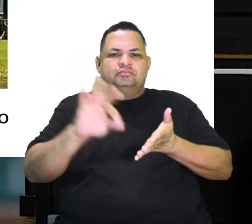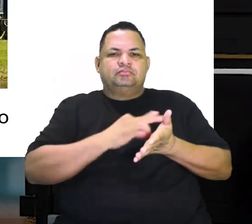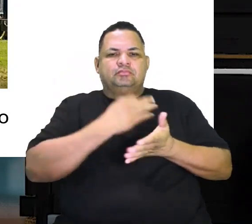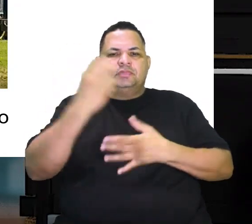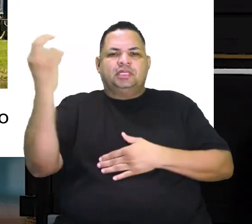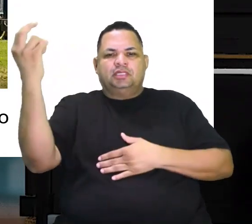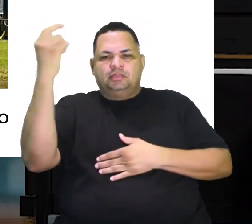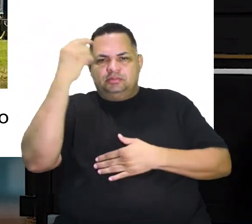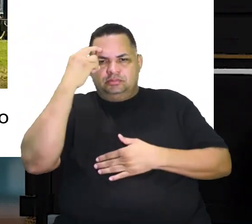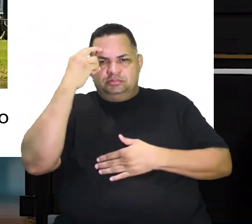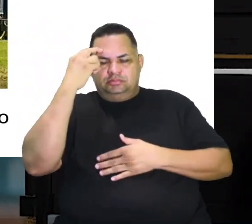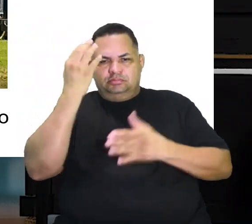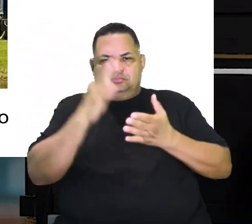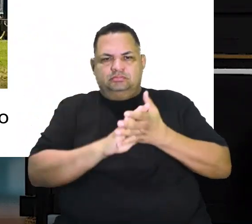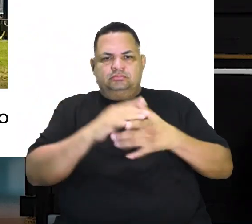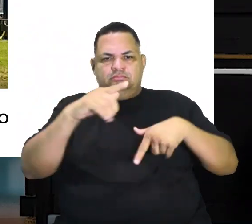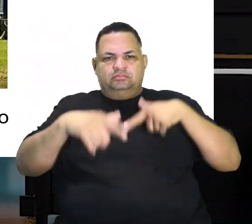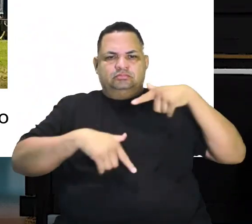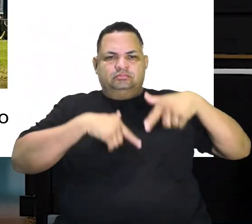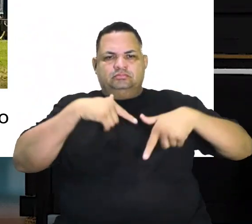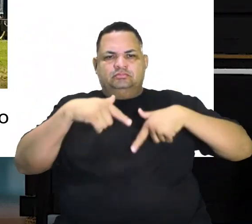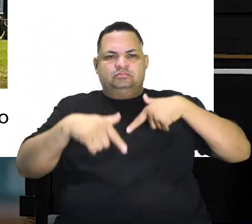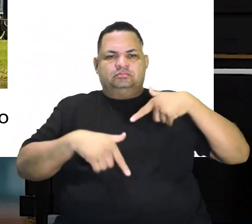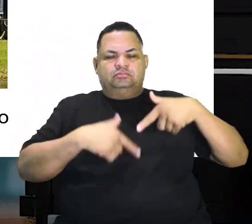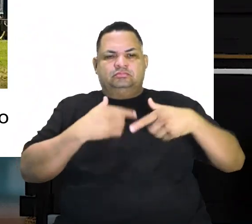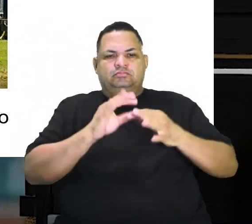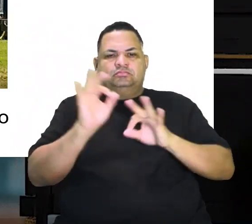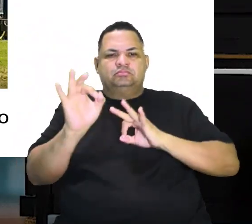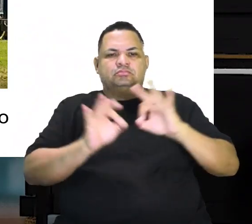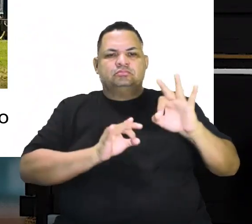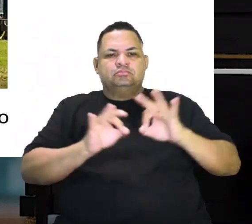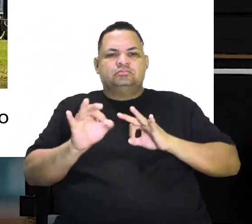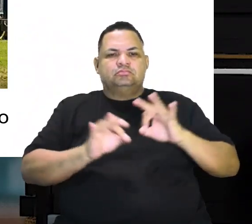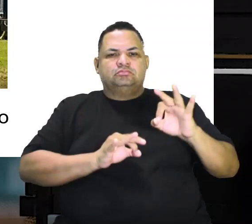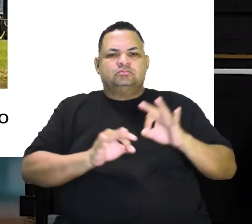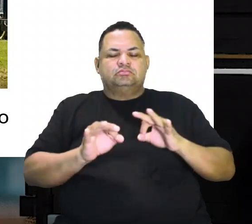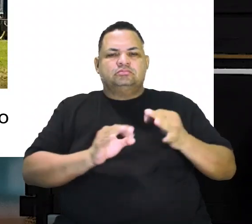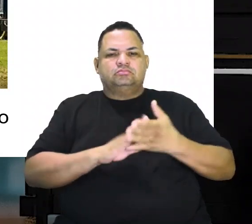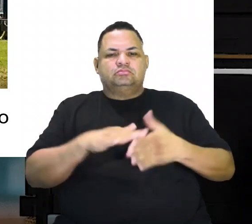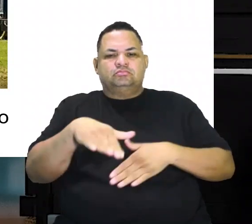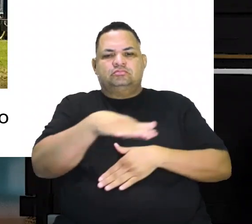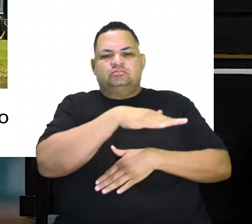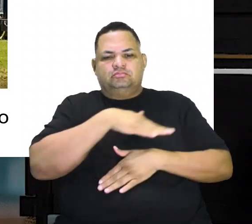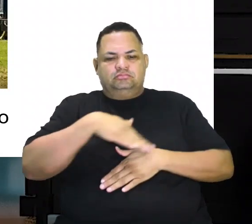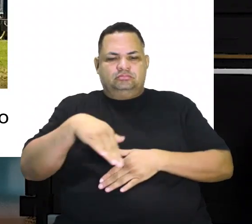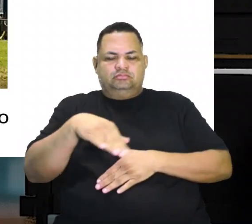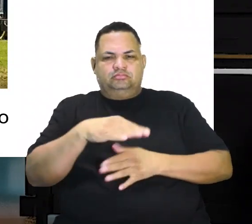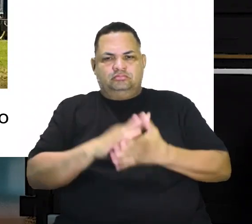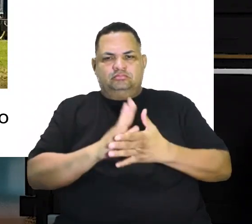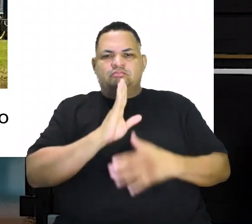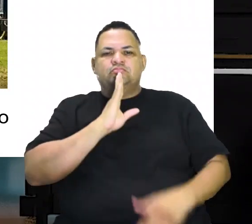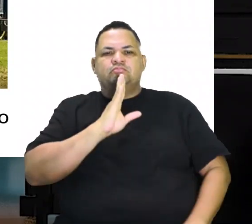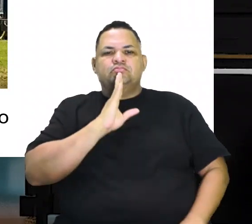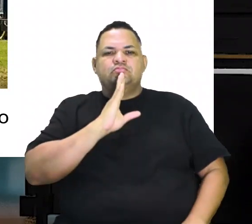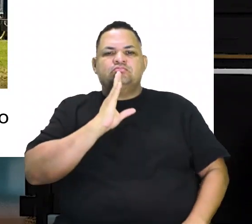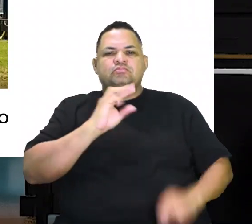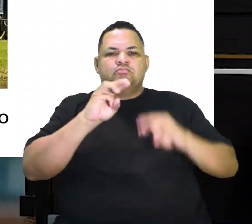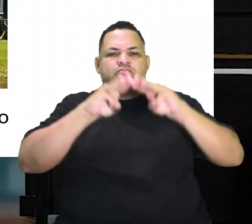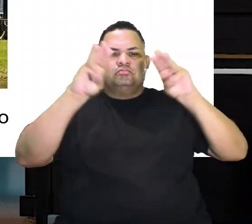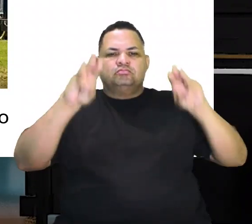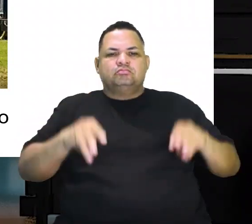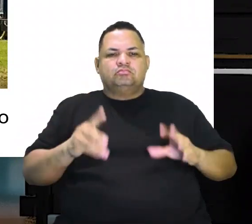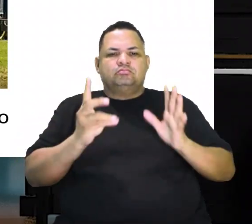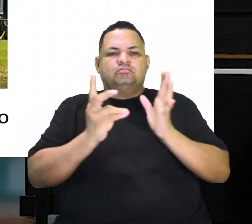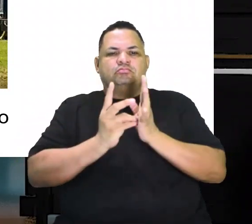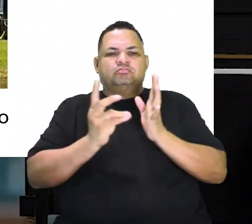Cultura, que trabalha na organização desse espaço. Então, nós vamos conhecer o Museu